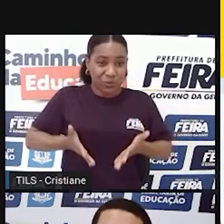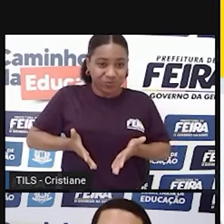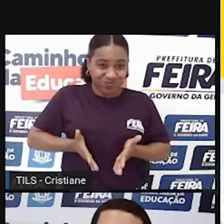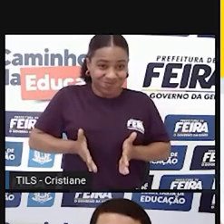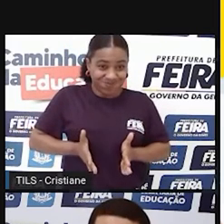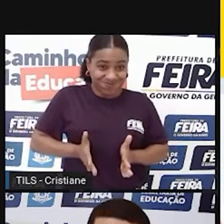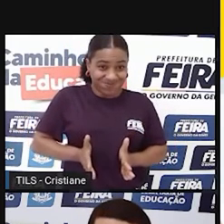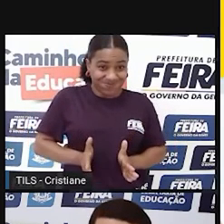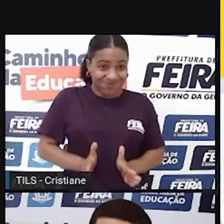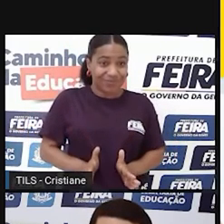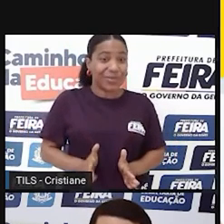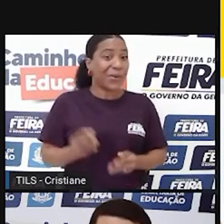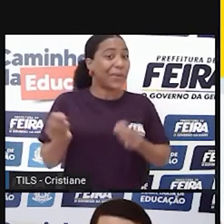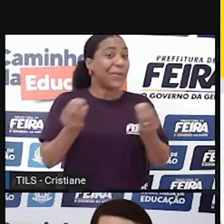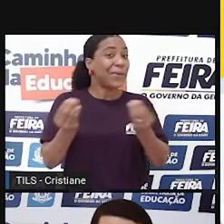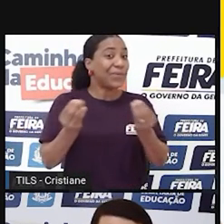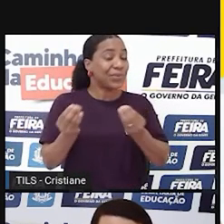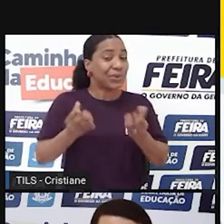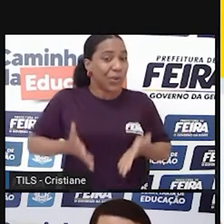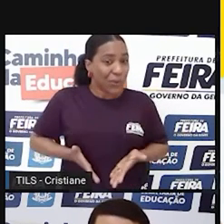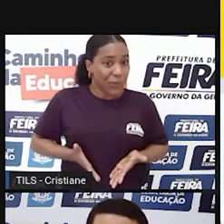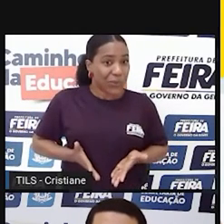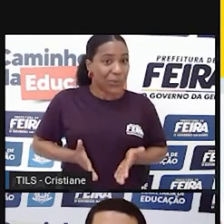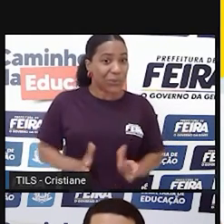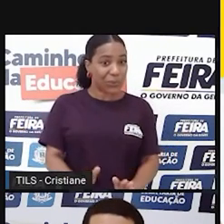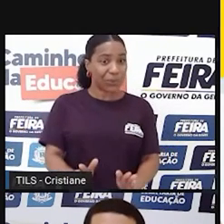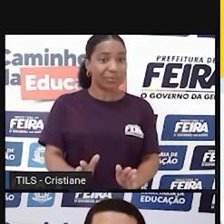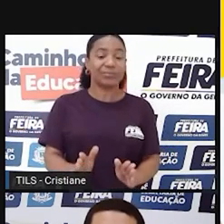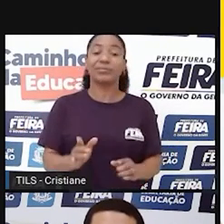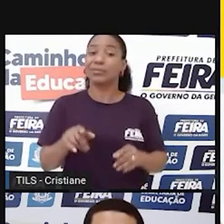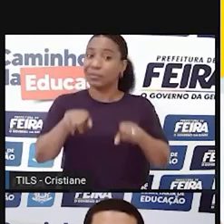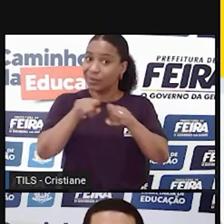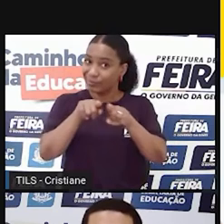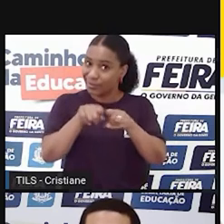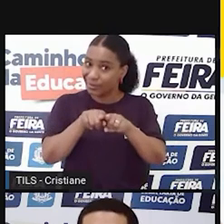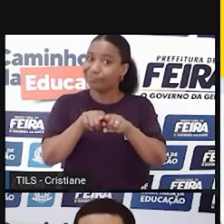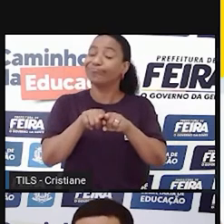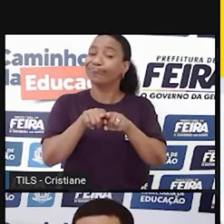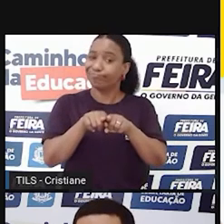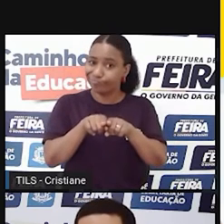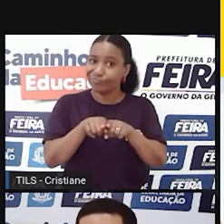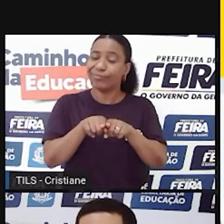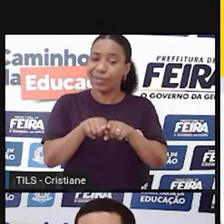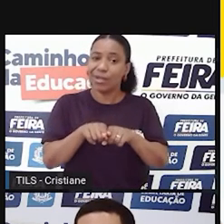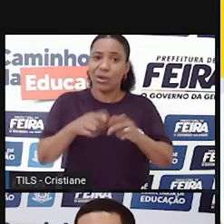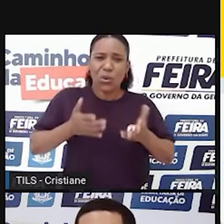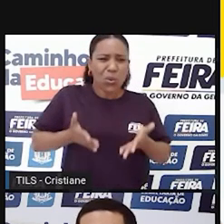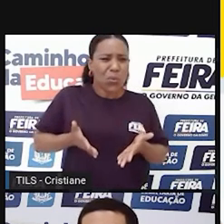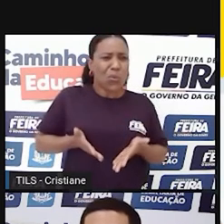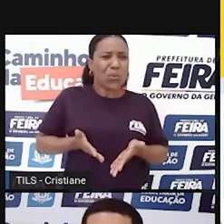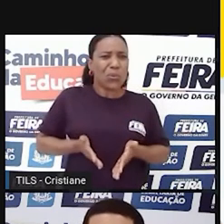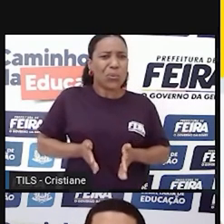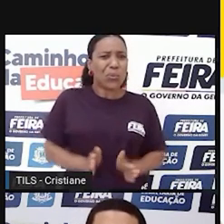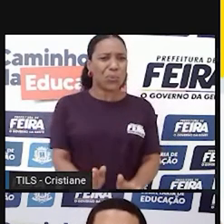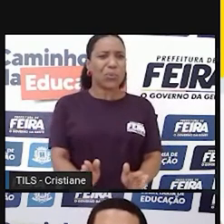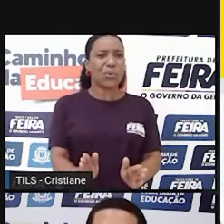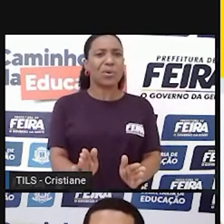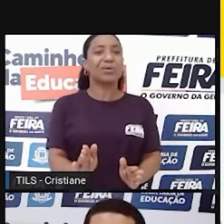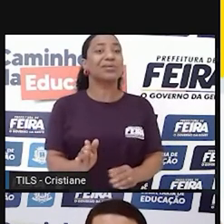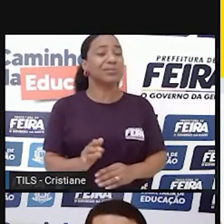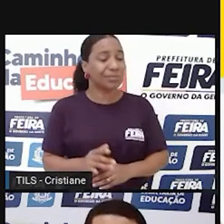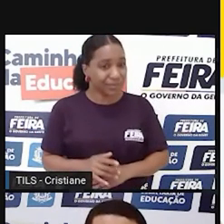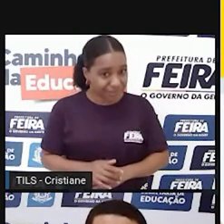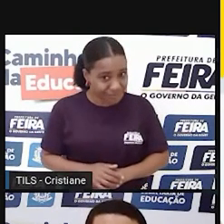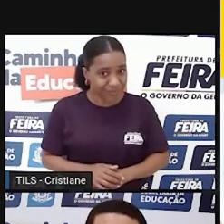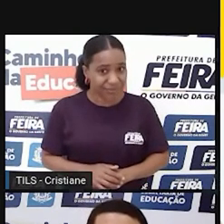momento muito, muito polêmico. Hoje em dia a gente se fala muito, né, sobre a importância de voltar a